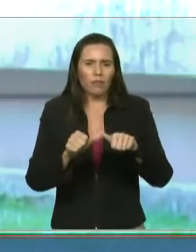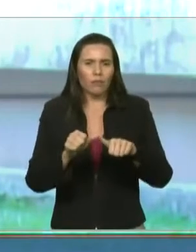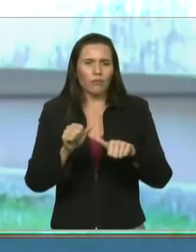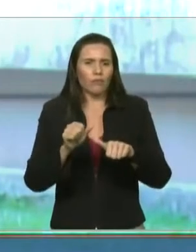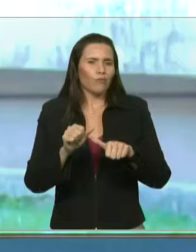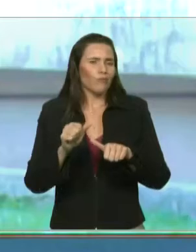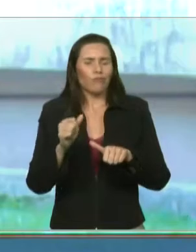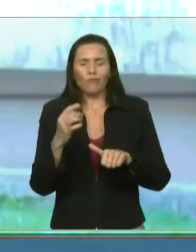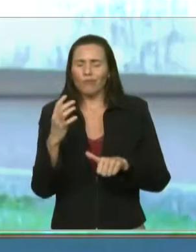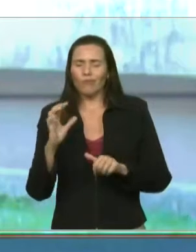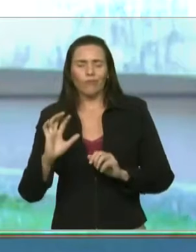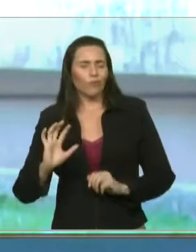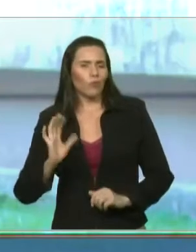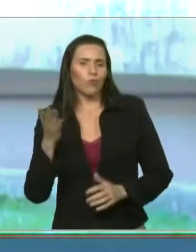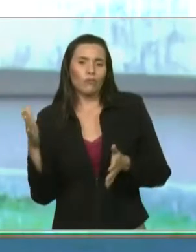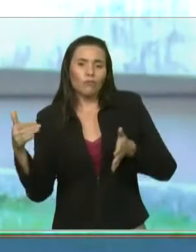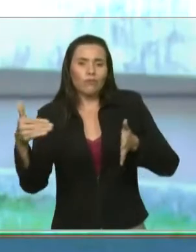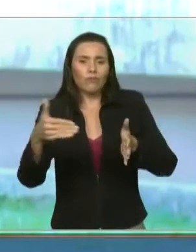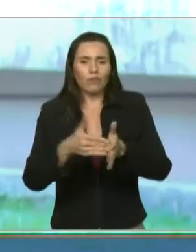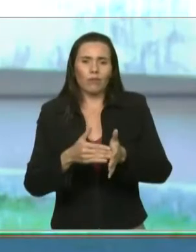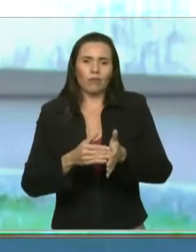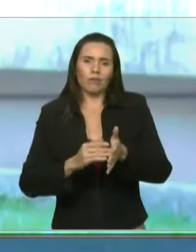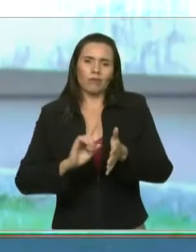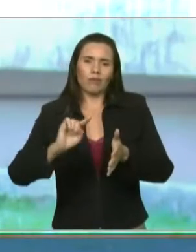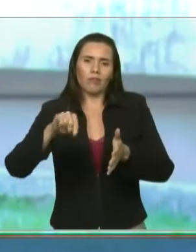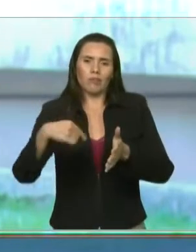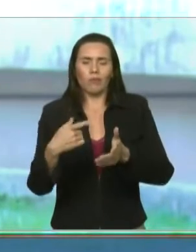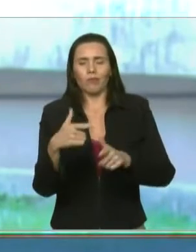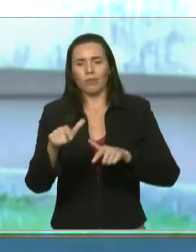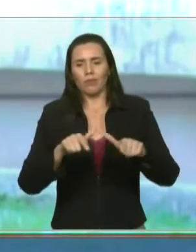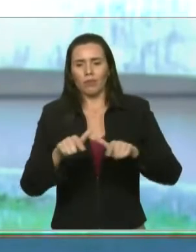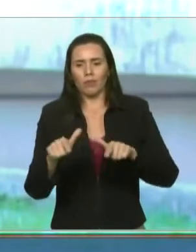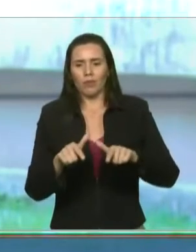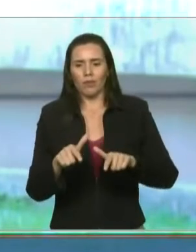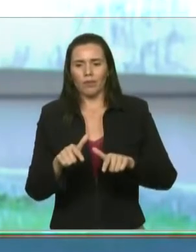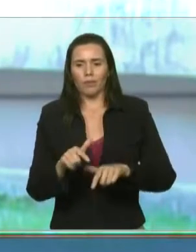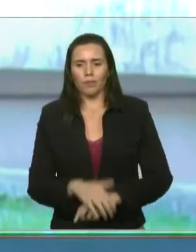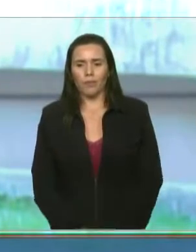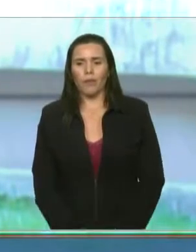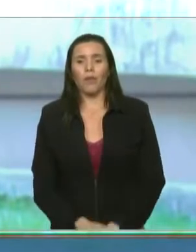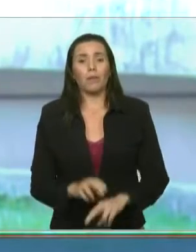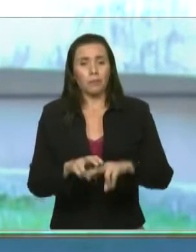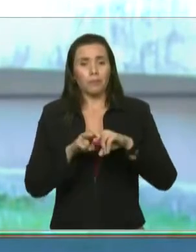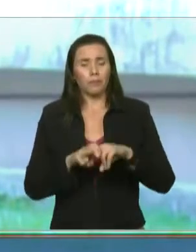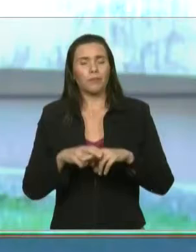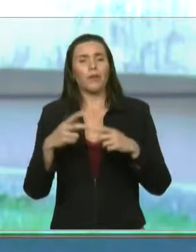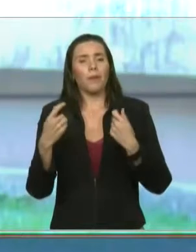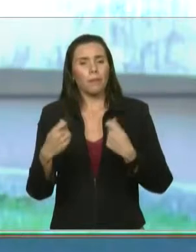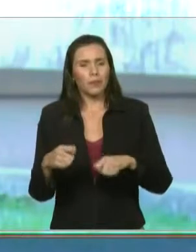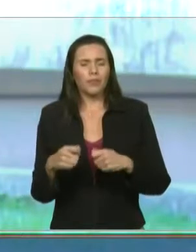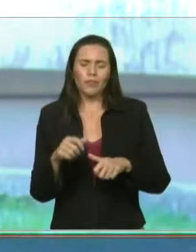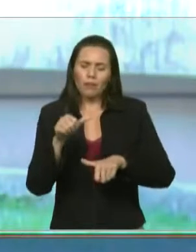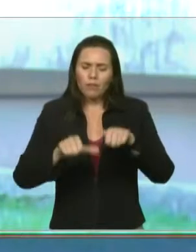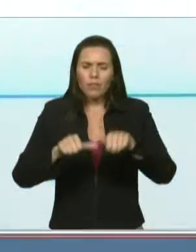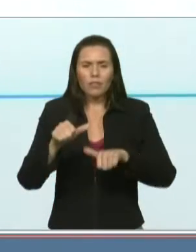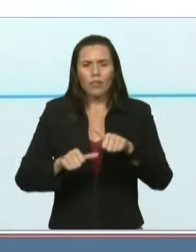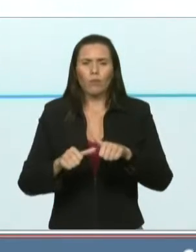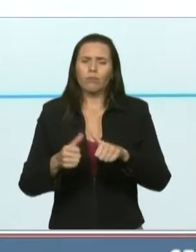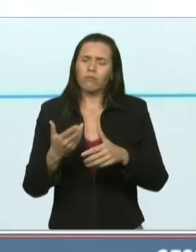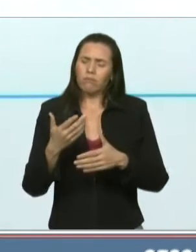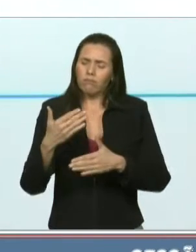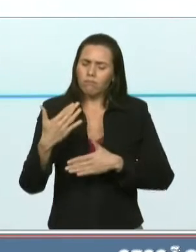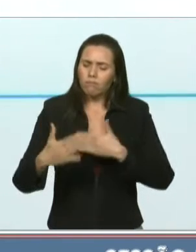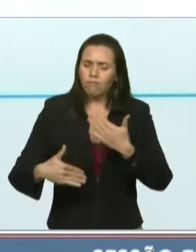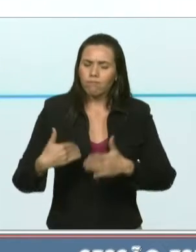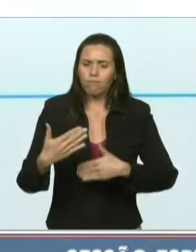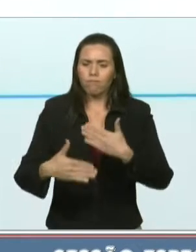dessa política pública, da execução das ações dessa política pública. É desejável, inclusive, que a avaliação ocorra durante a sua implementação. A política